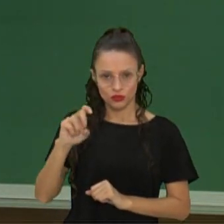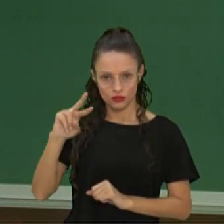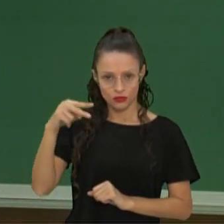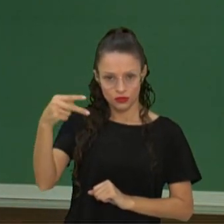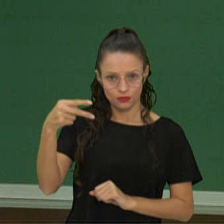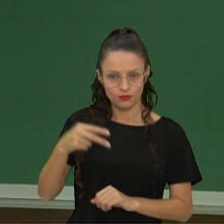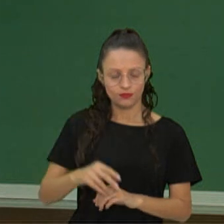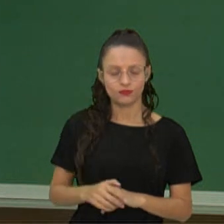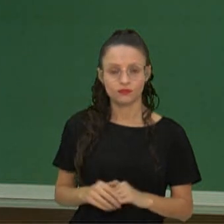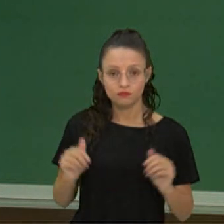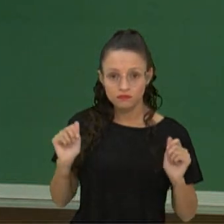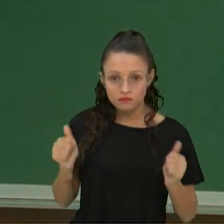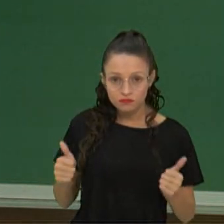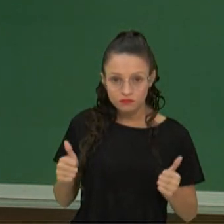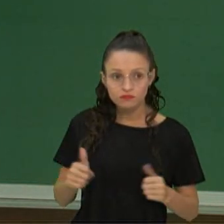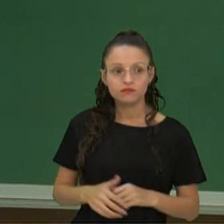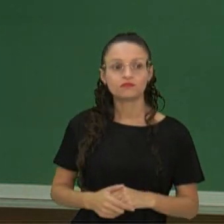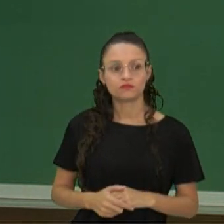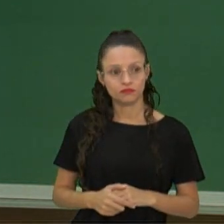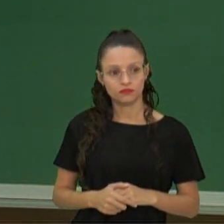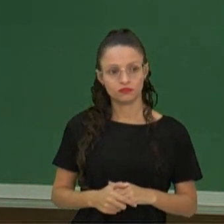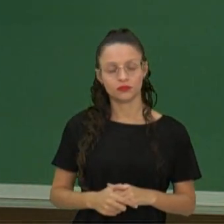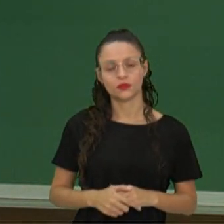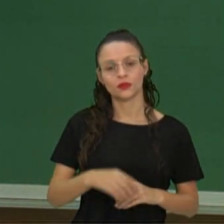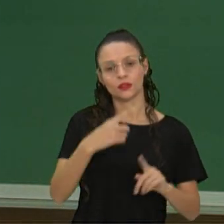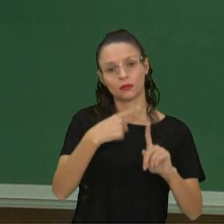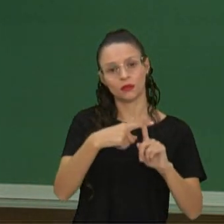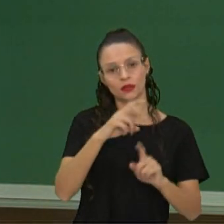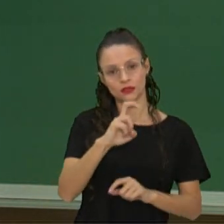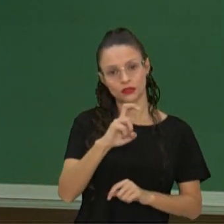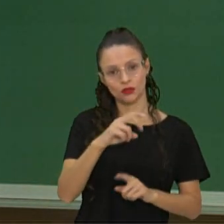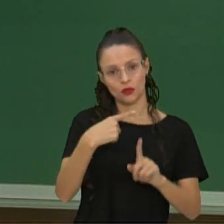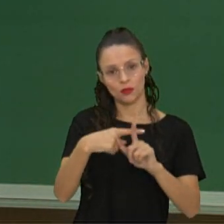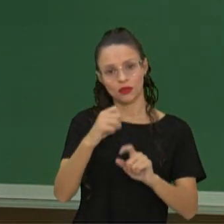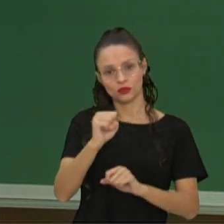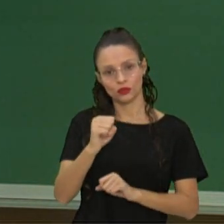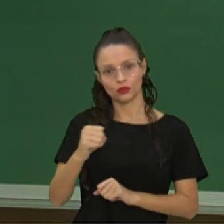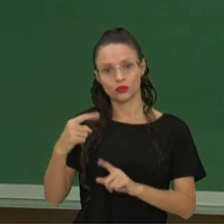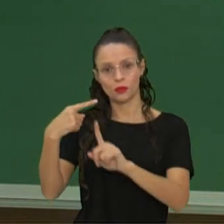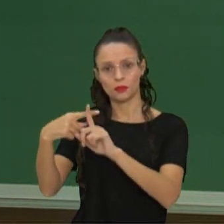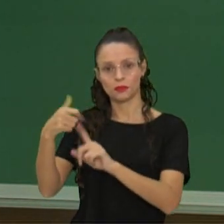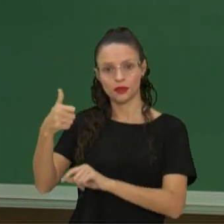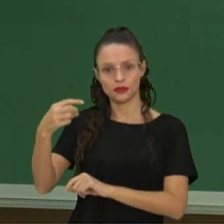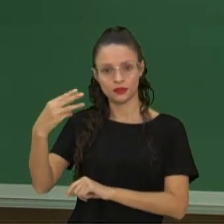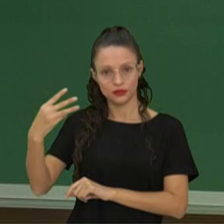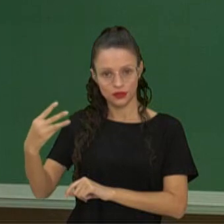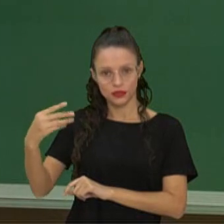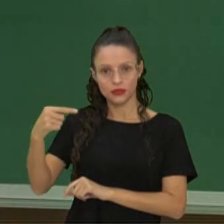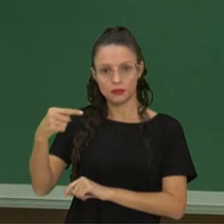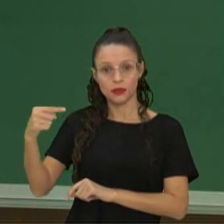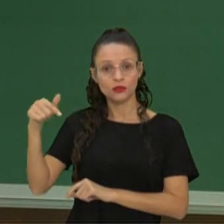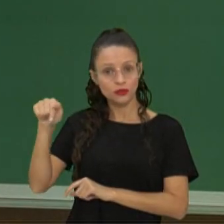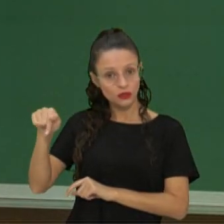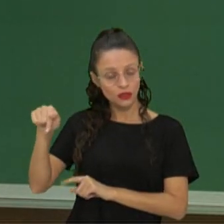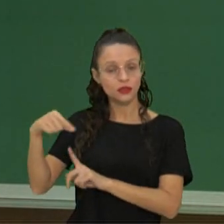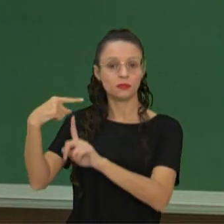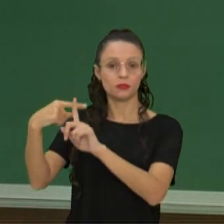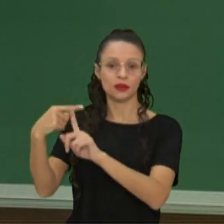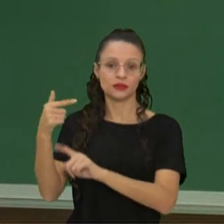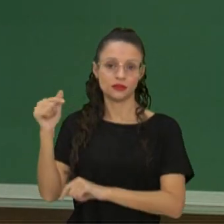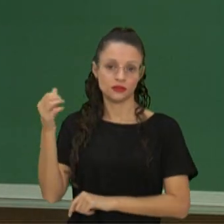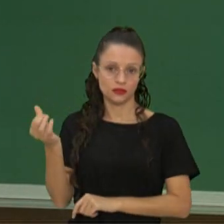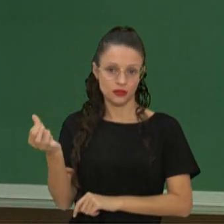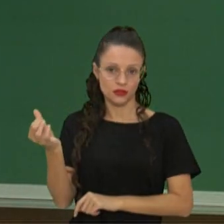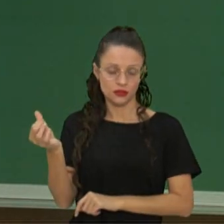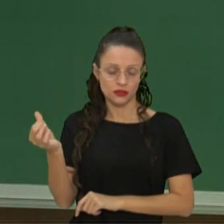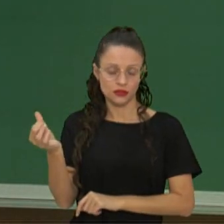quadrado. Beleza? Aí ali, mais 5 mais 8 dá mais 13. Mais 13 menos 7, mais 6. E